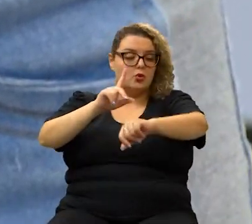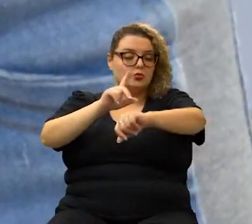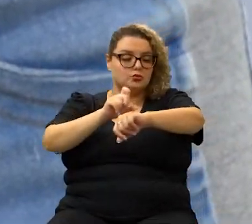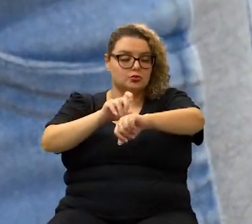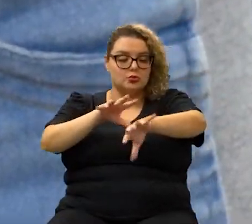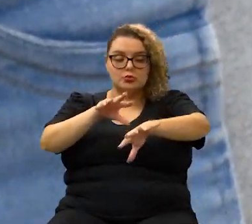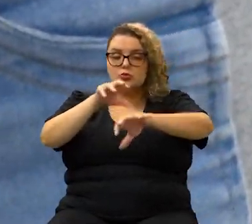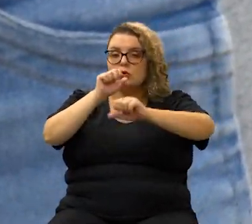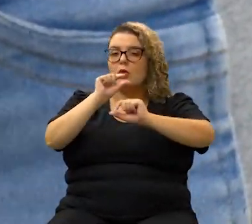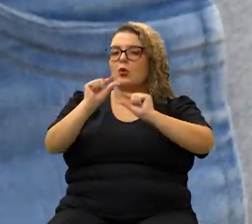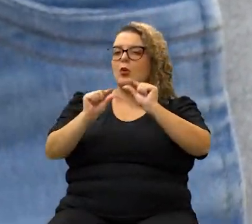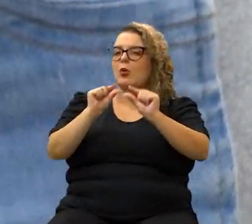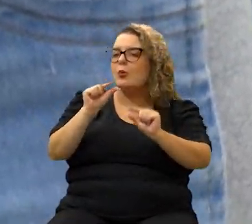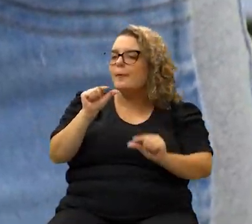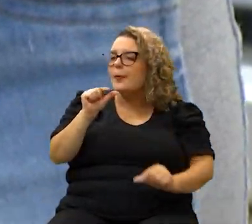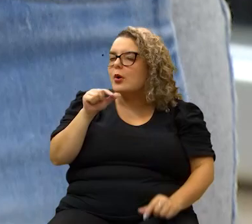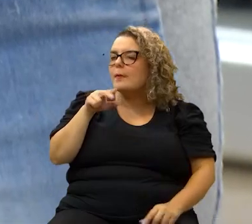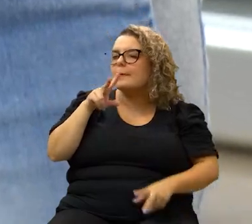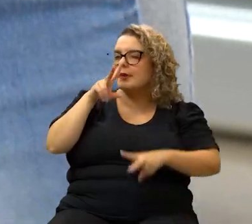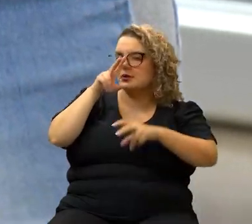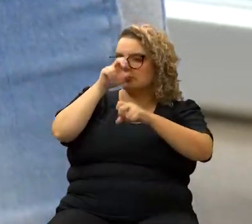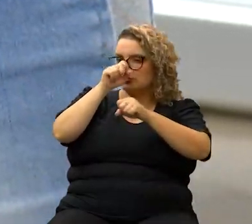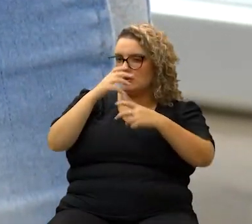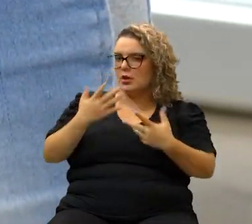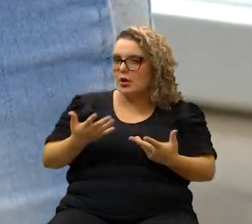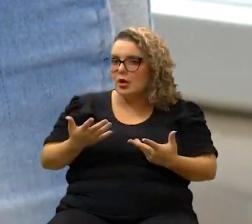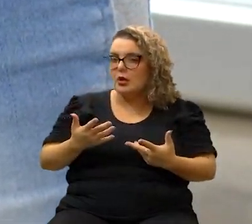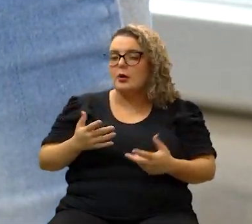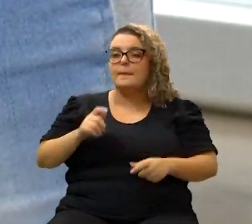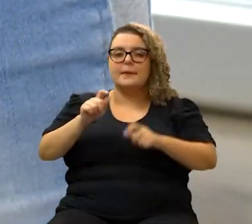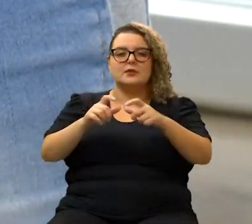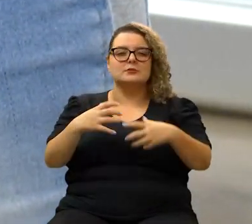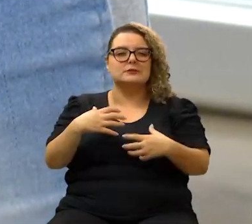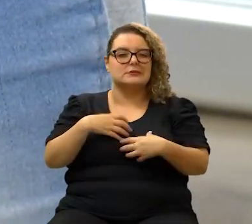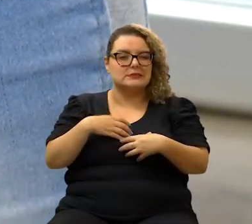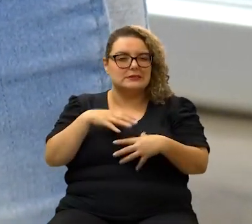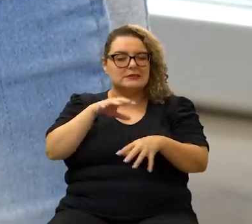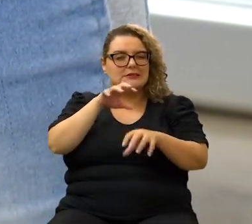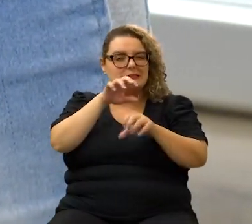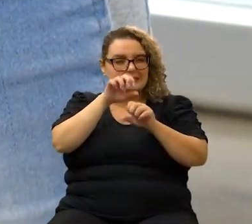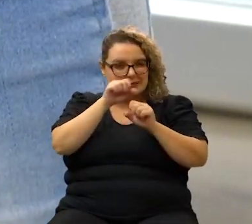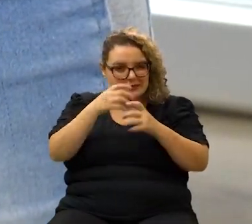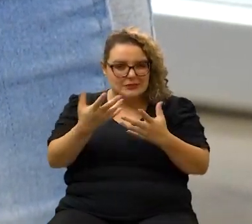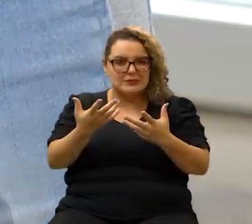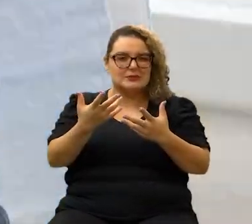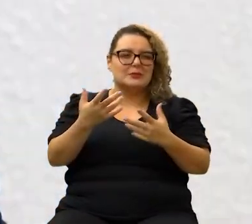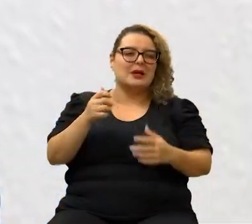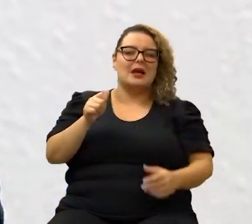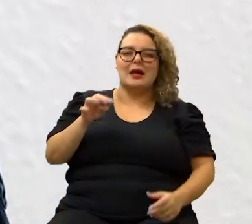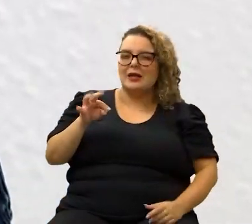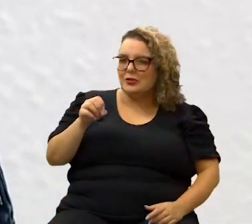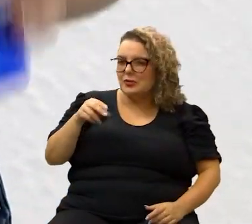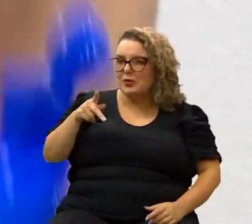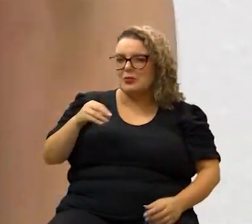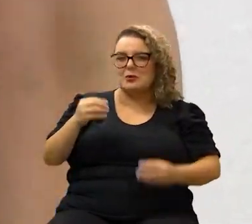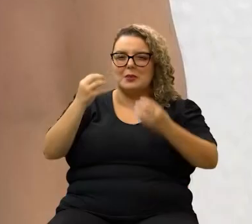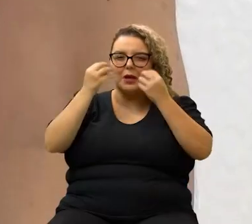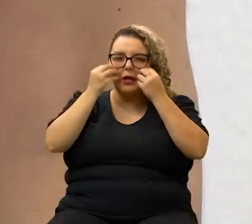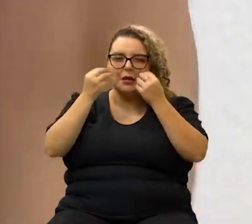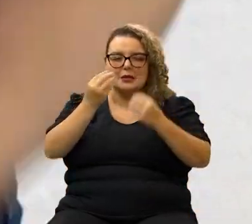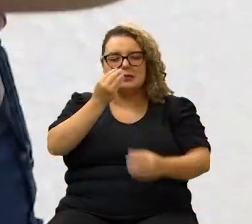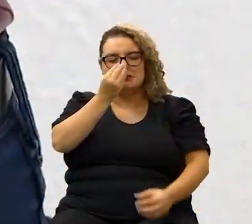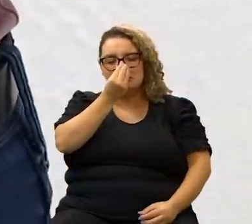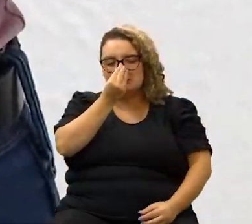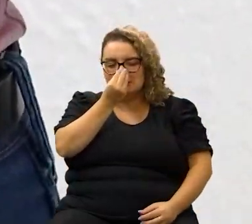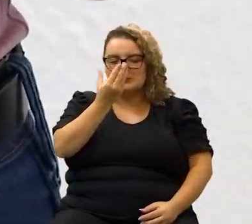é que assim o spray o cheiro tende a ser um pouquinho mais forte pessoas que tem um pouco de sensibilidade a cheiro os atópicos que